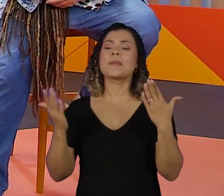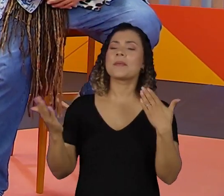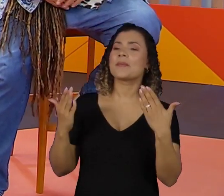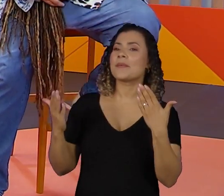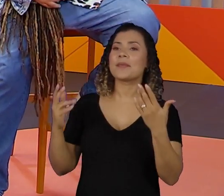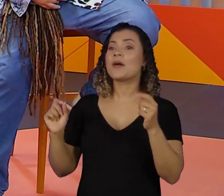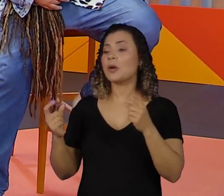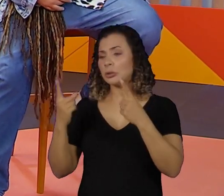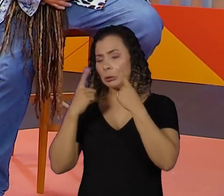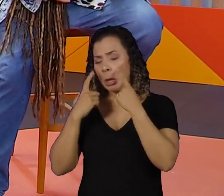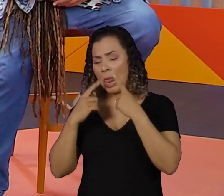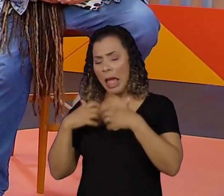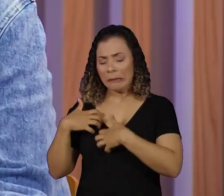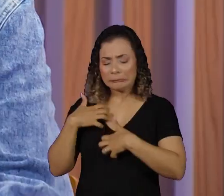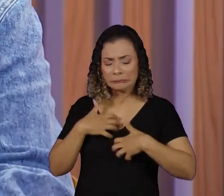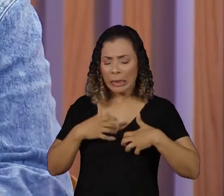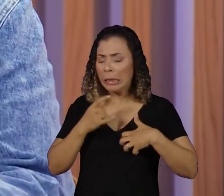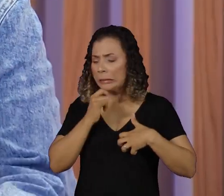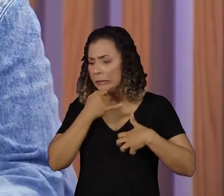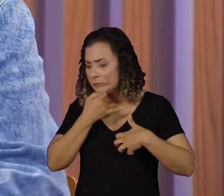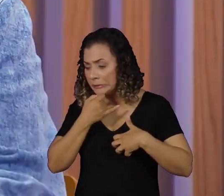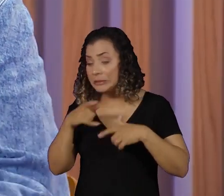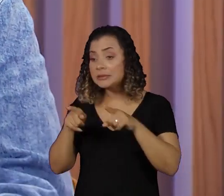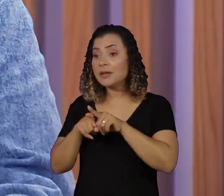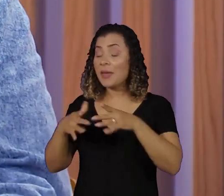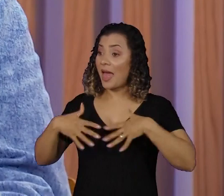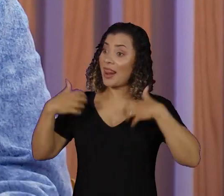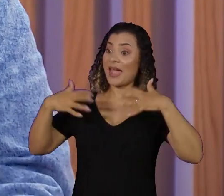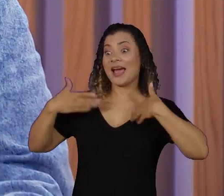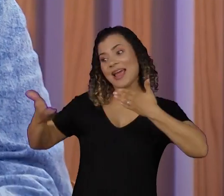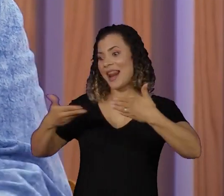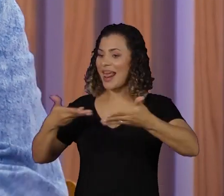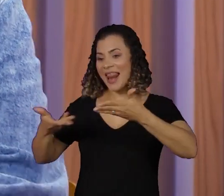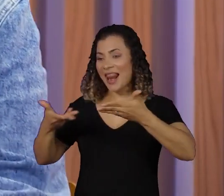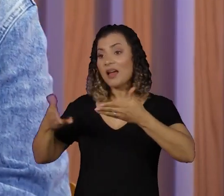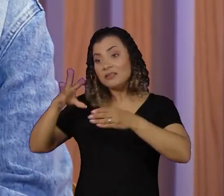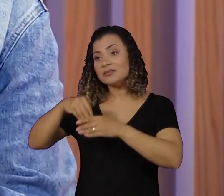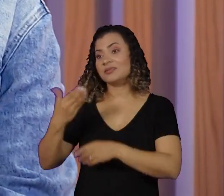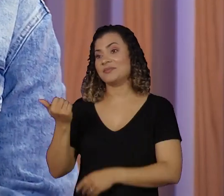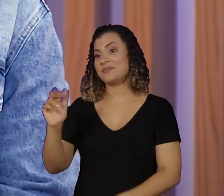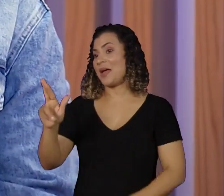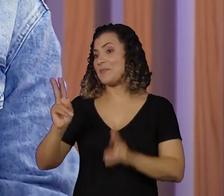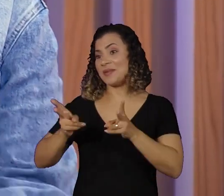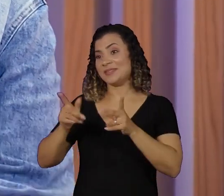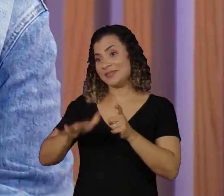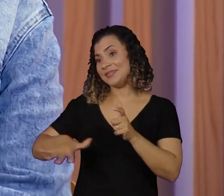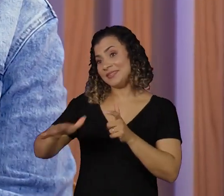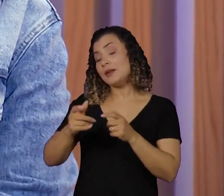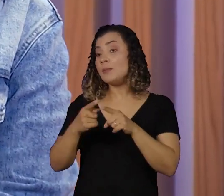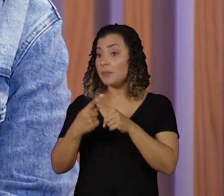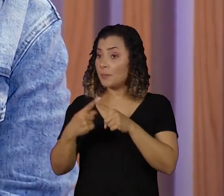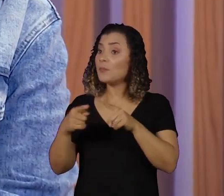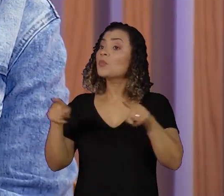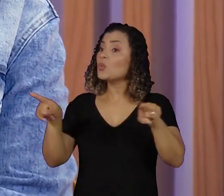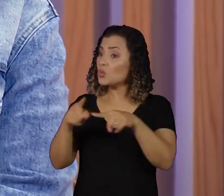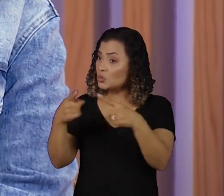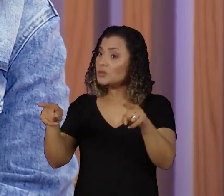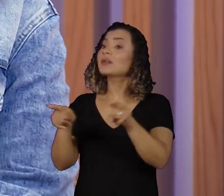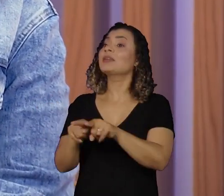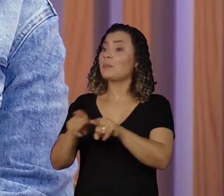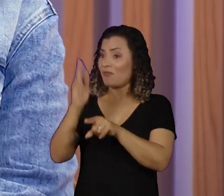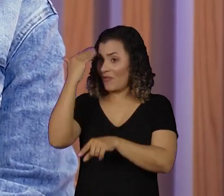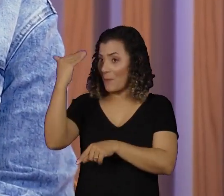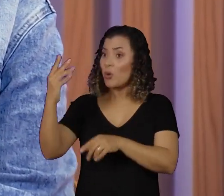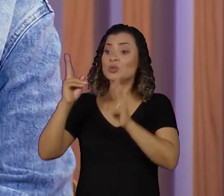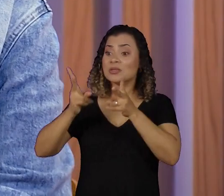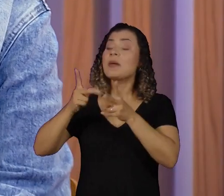vitórias, para chorar nossas dores, para compartilhar e ter grandiosas ideias, Na própria história da música, vários e vários quantas sucessos músicas